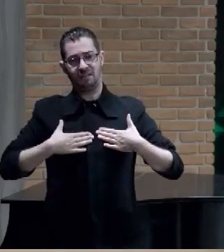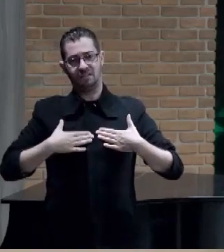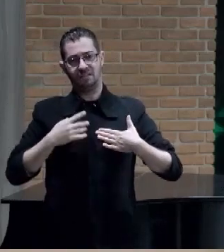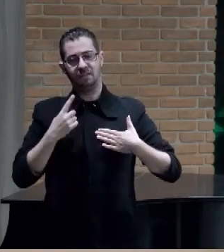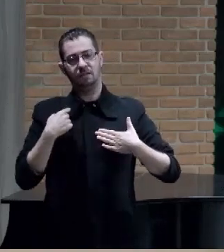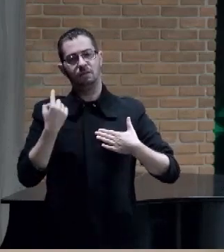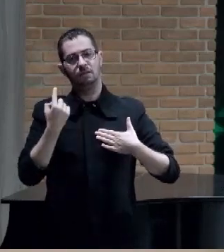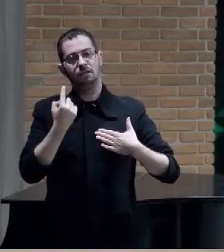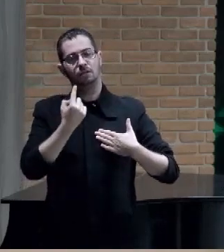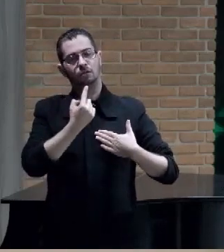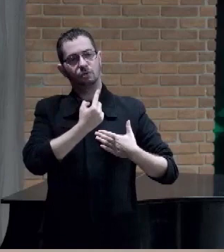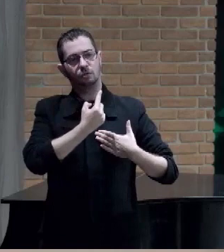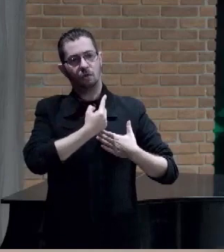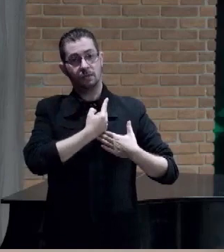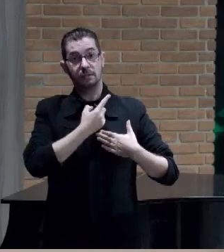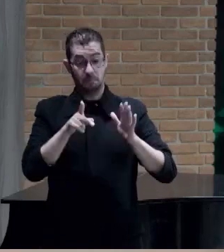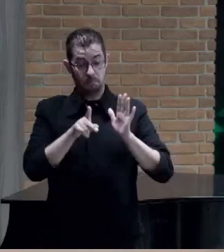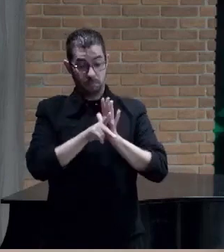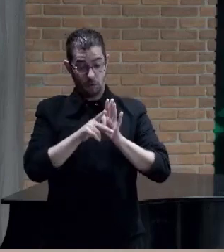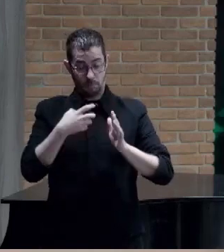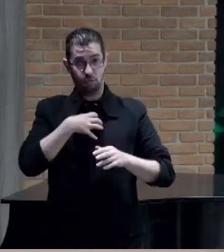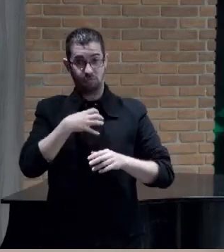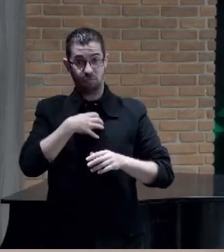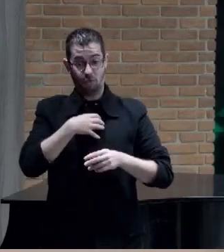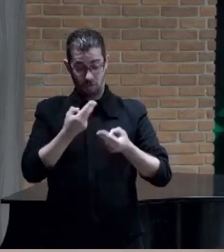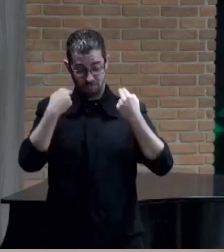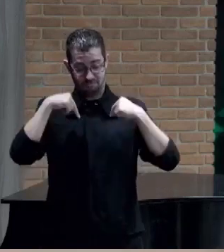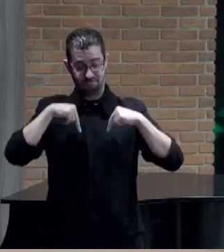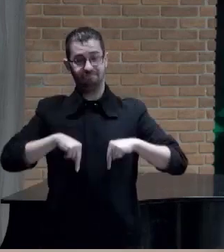Porque isso é da nossa humanidade.